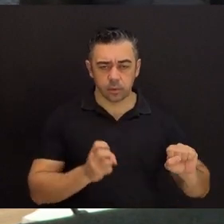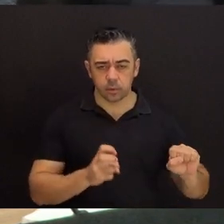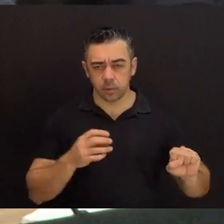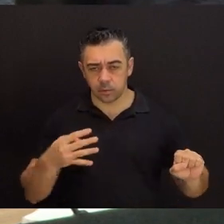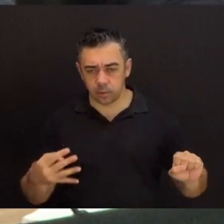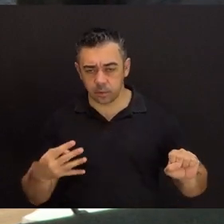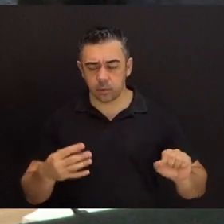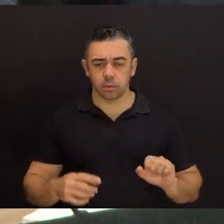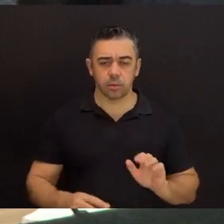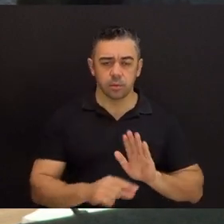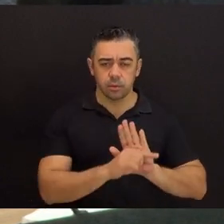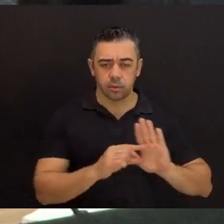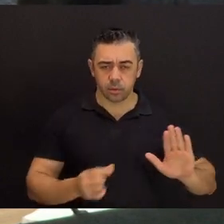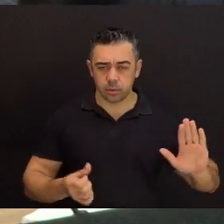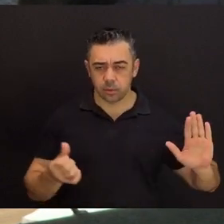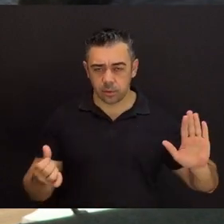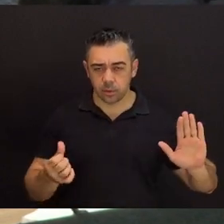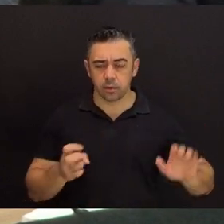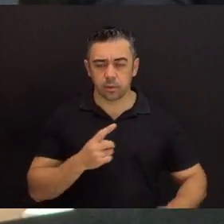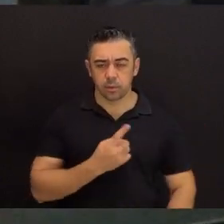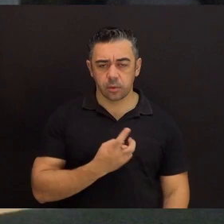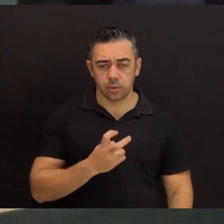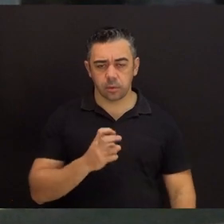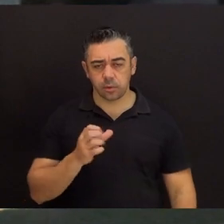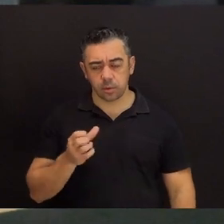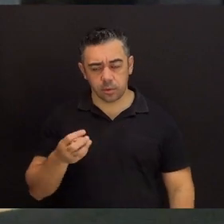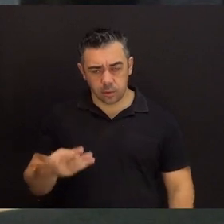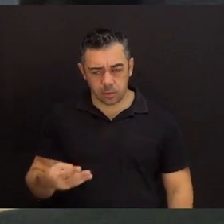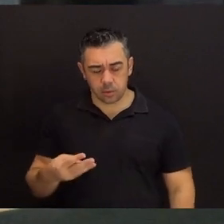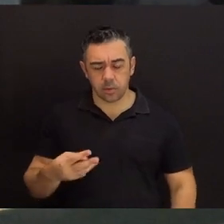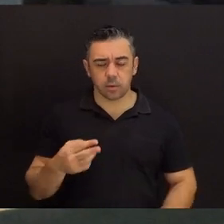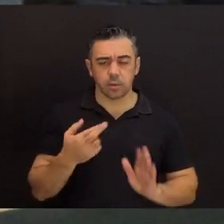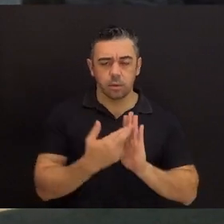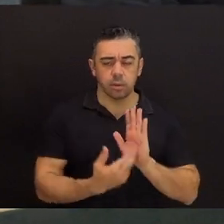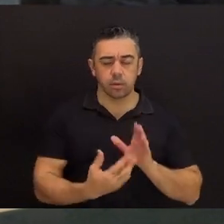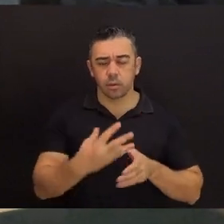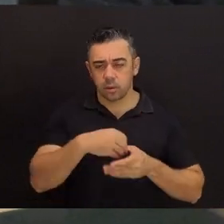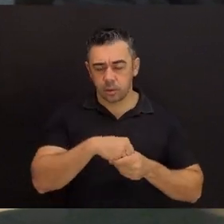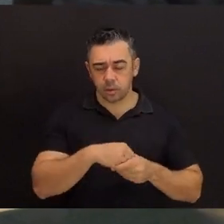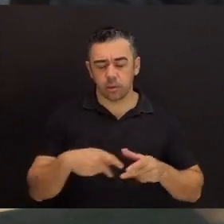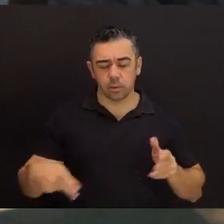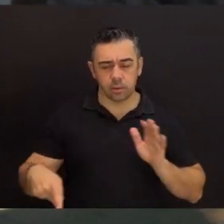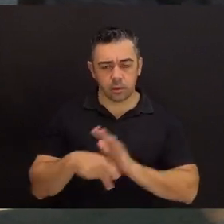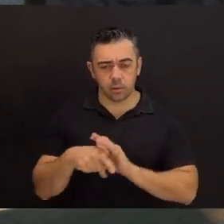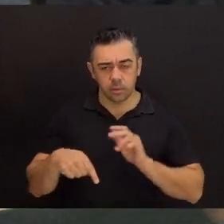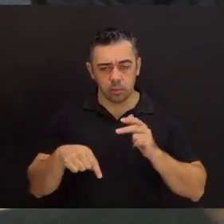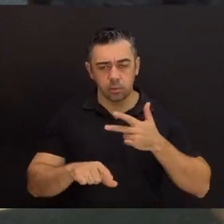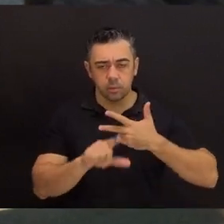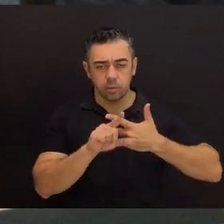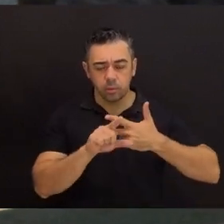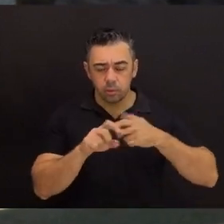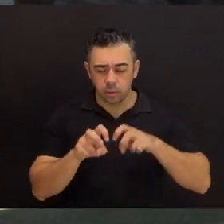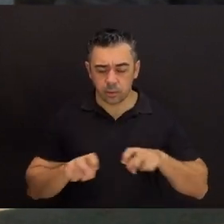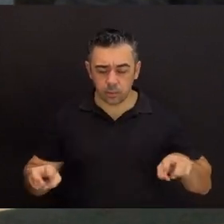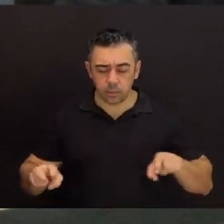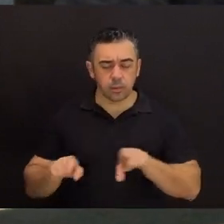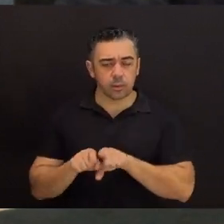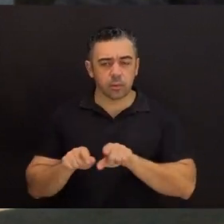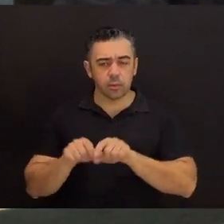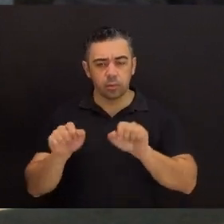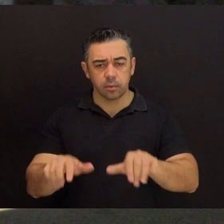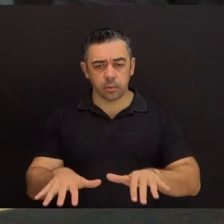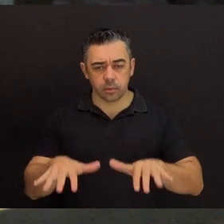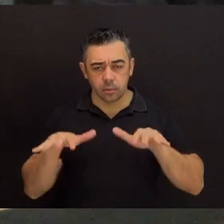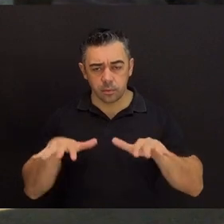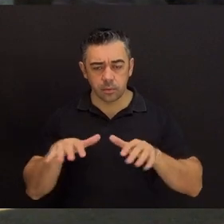parágrafo sexto e 153 do Regimento Interno texto legislativo plenário que